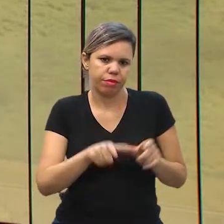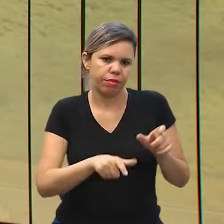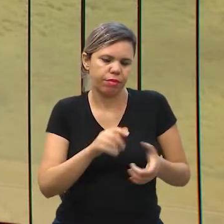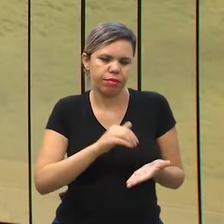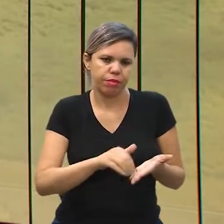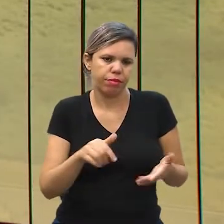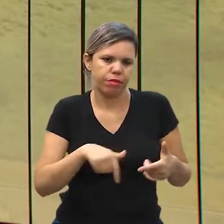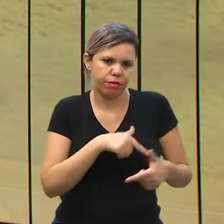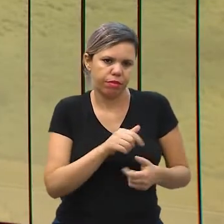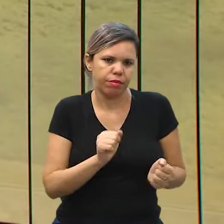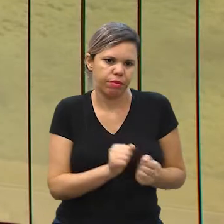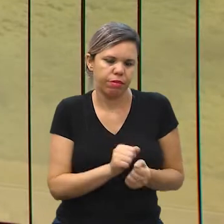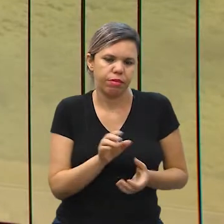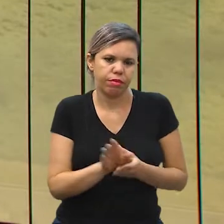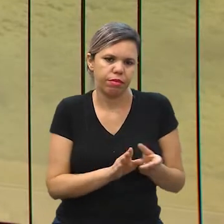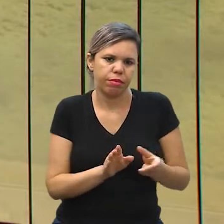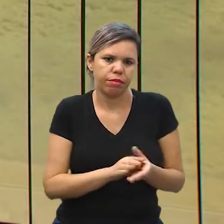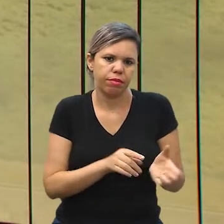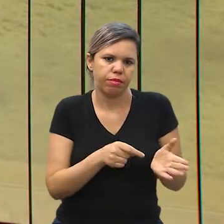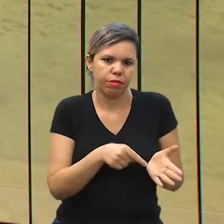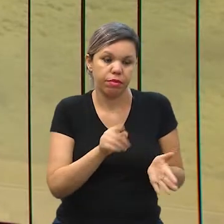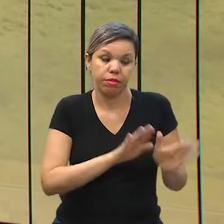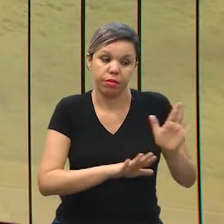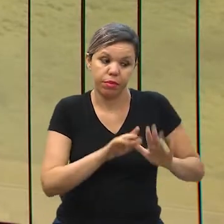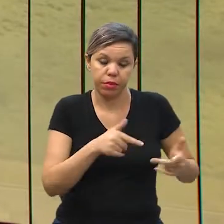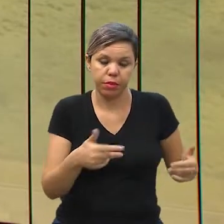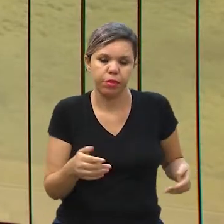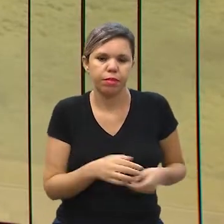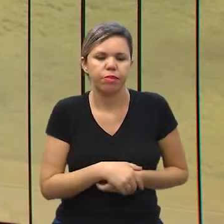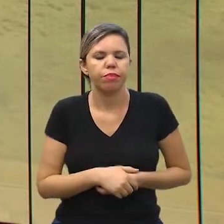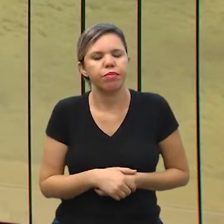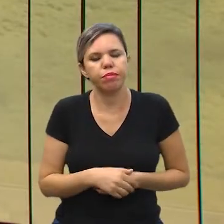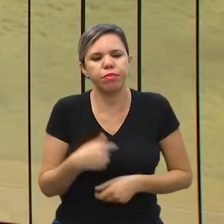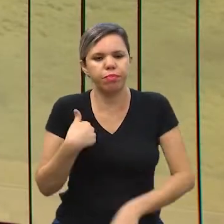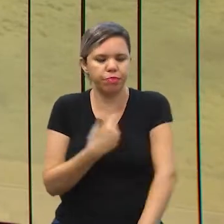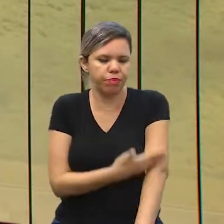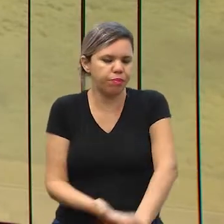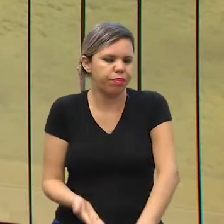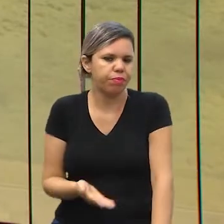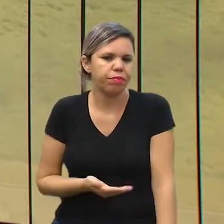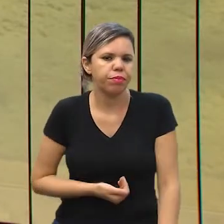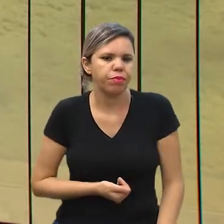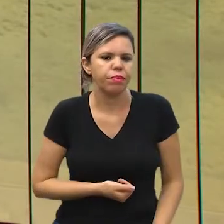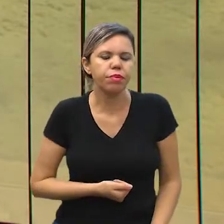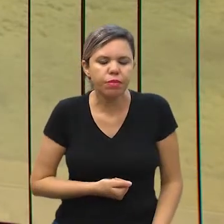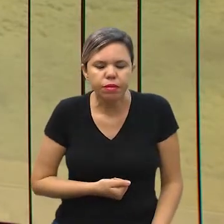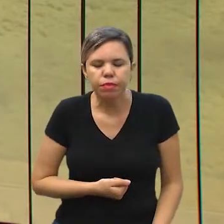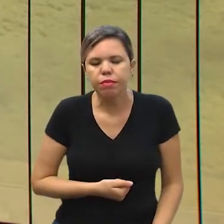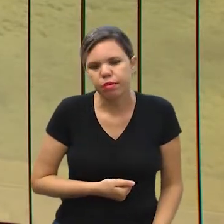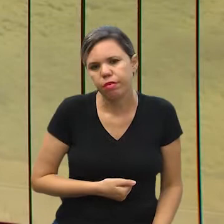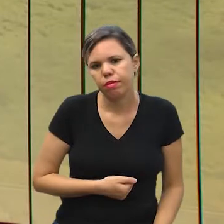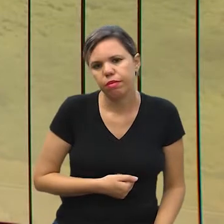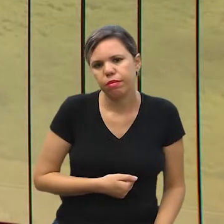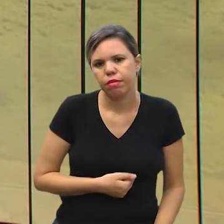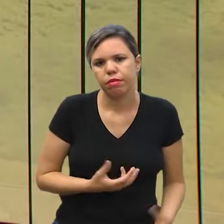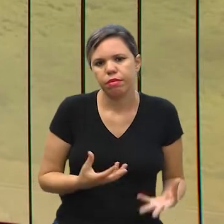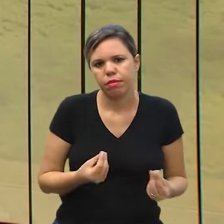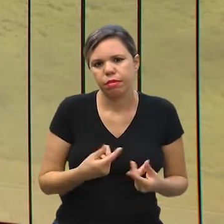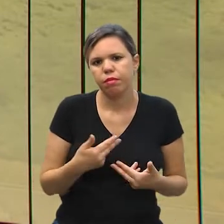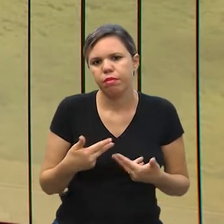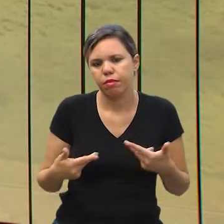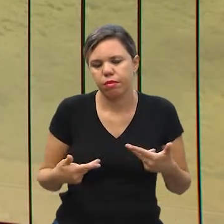e o pessoal que atua junto recomendo esse esse Cuidado então eu costumo essa